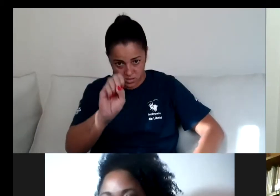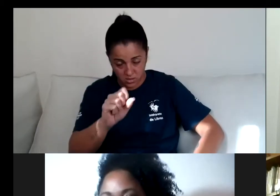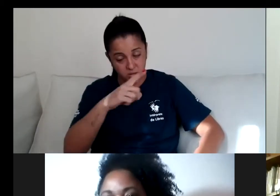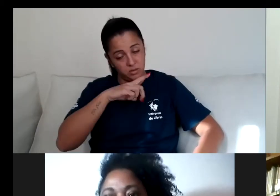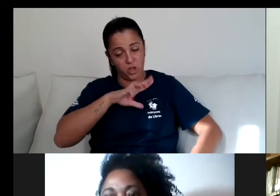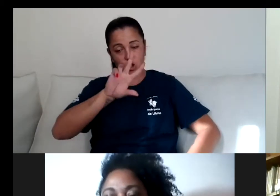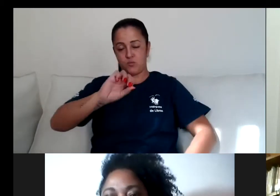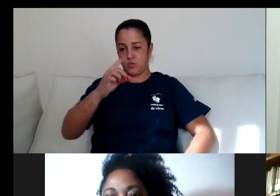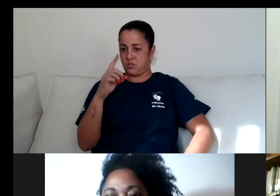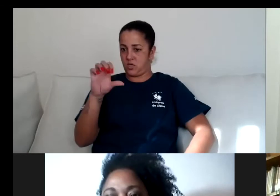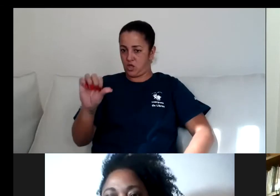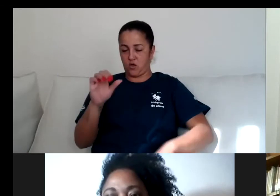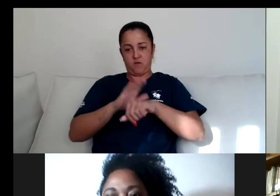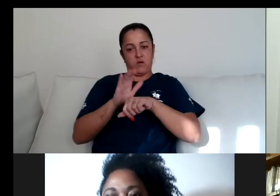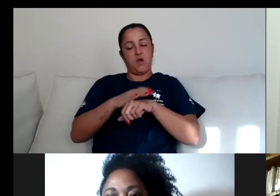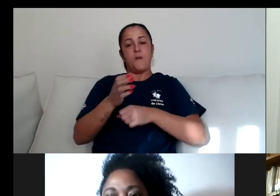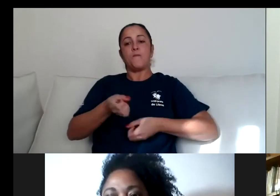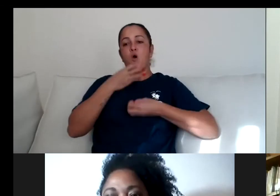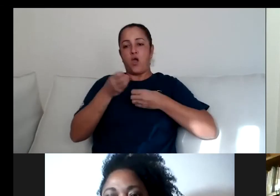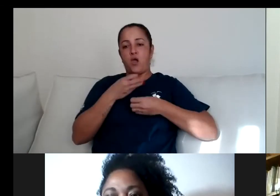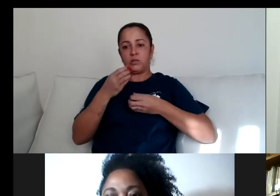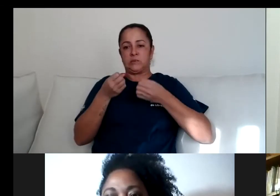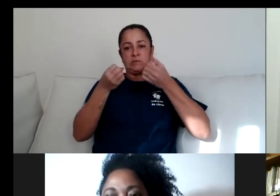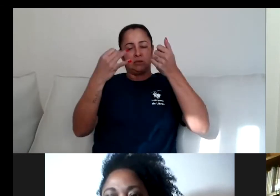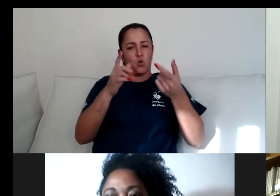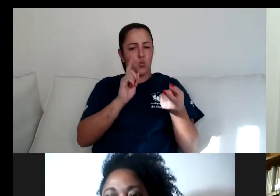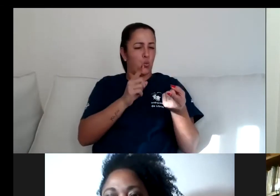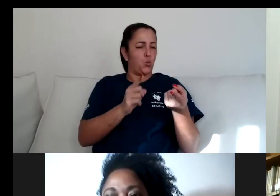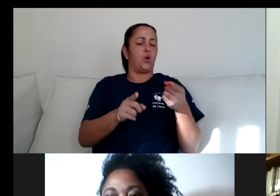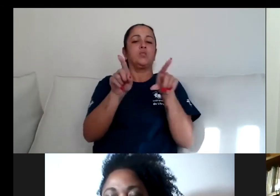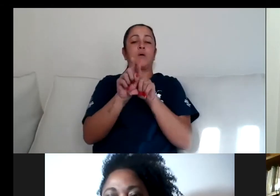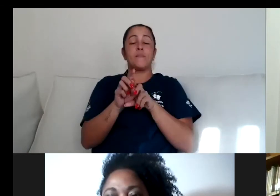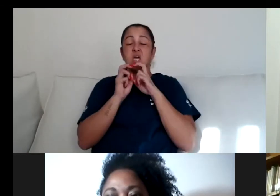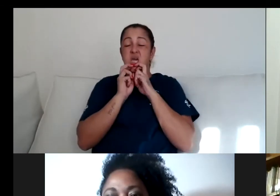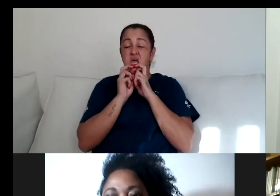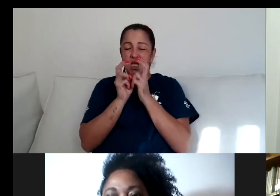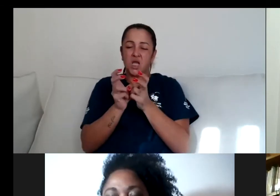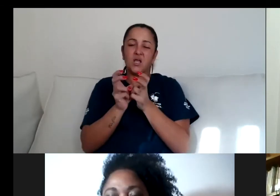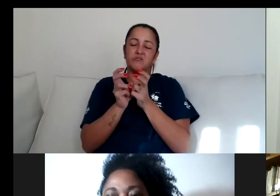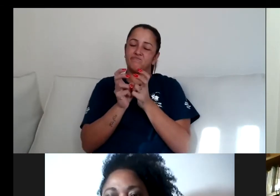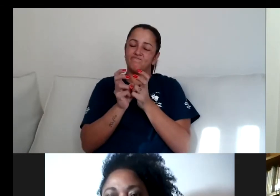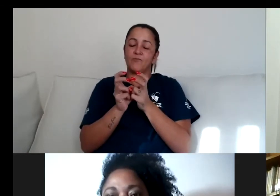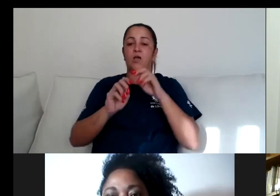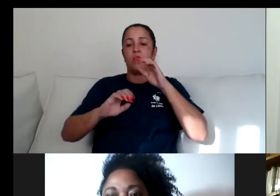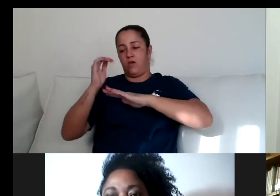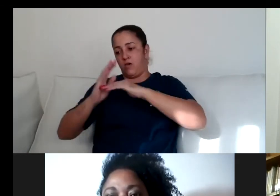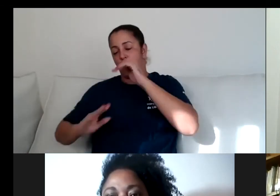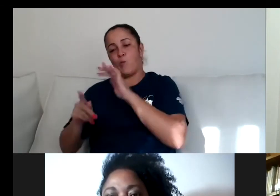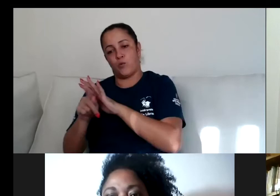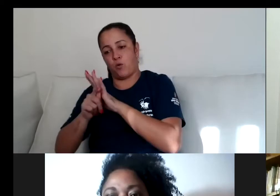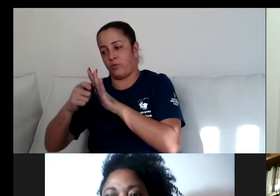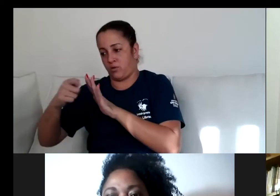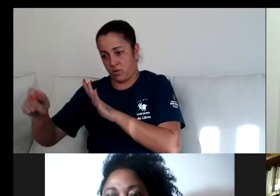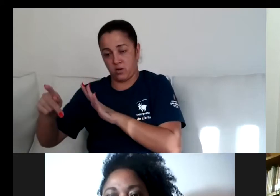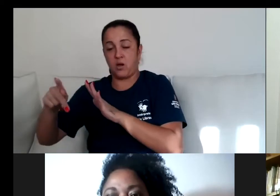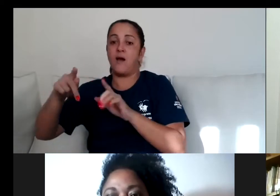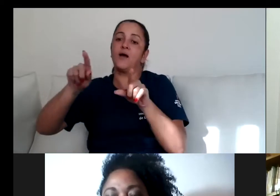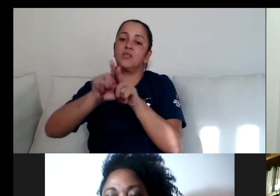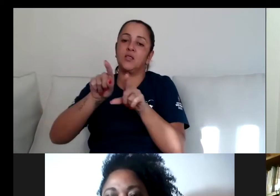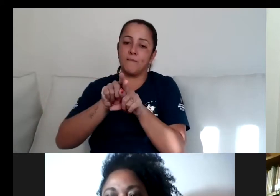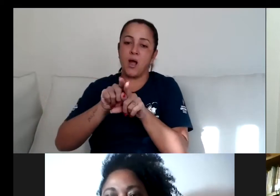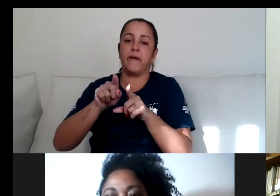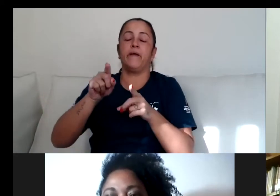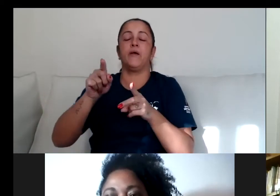e Gritam, organizado por Lube Prates e publicado pela editora Quelônio. A Neide também coordenou